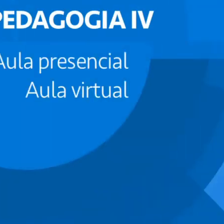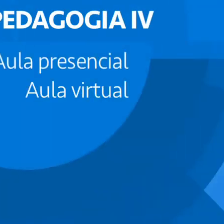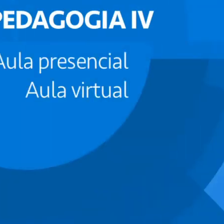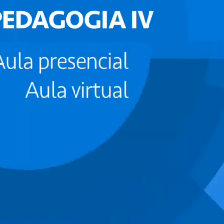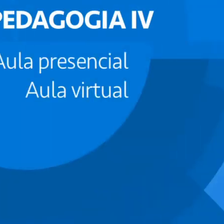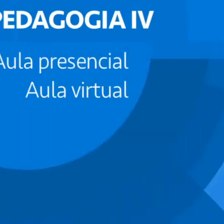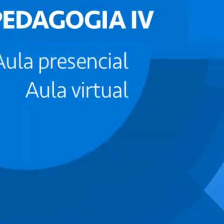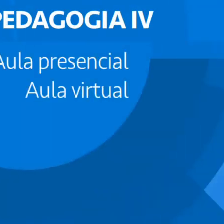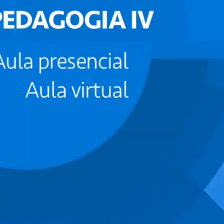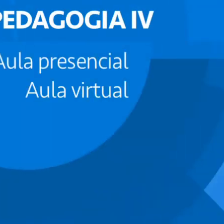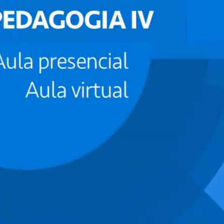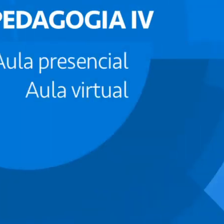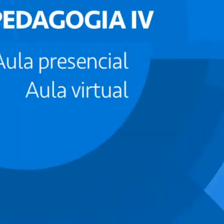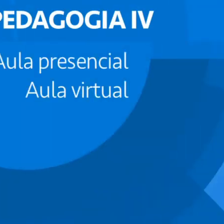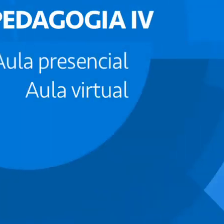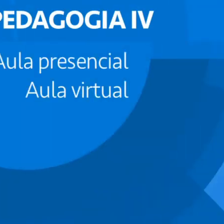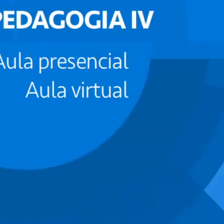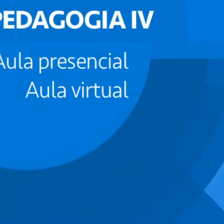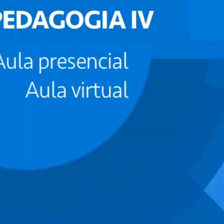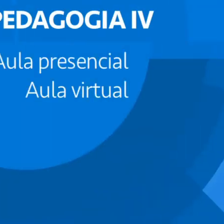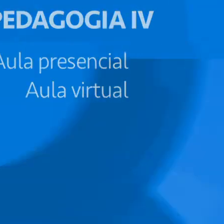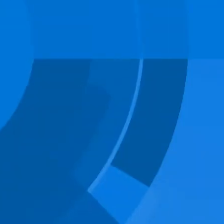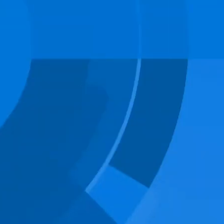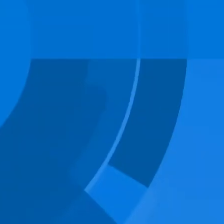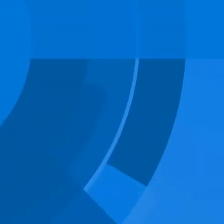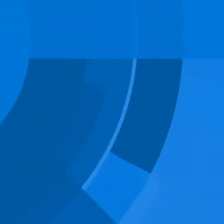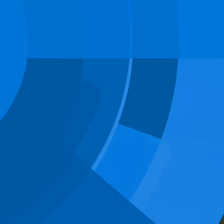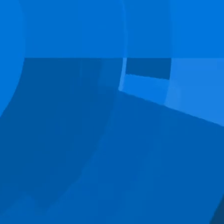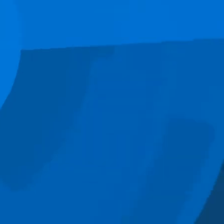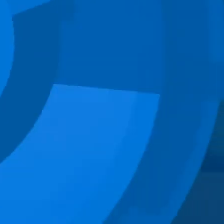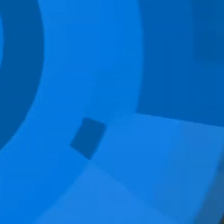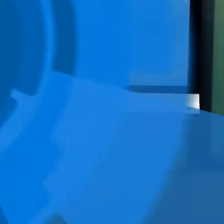aí e aí